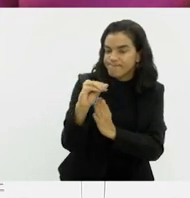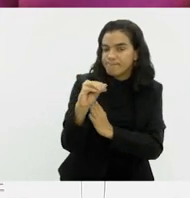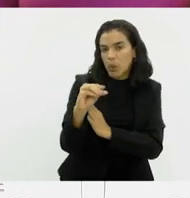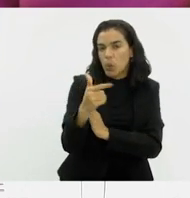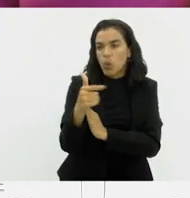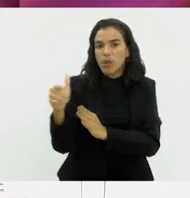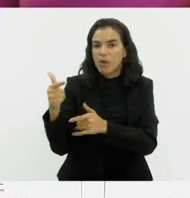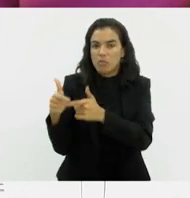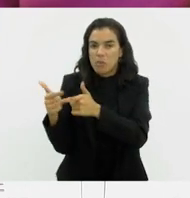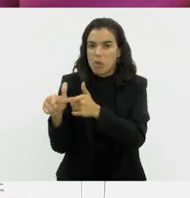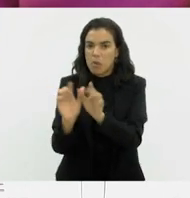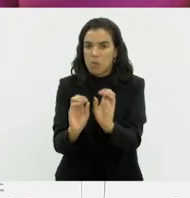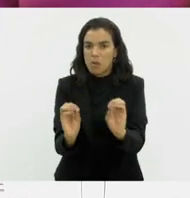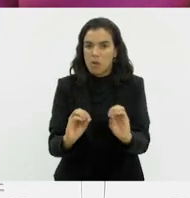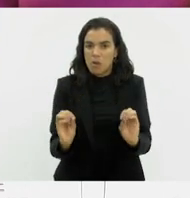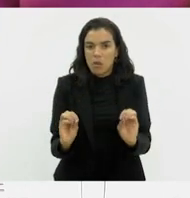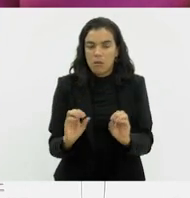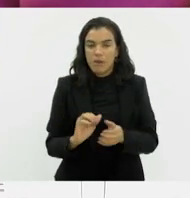resistência.